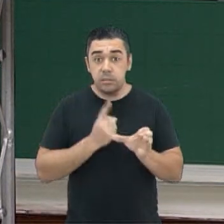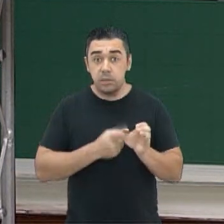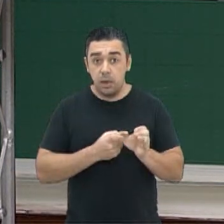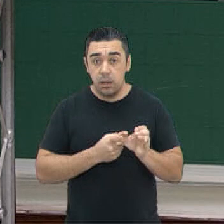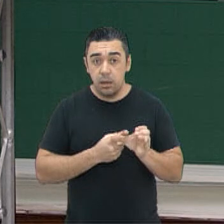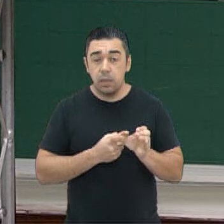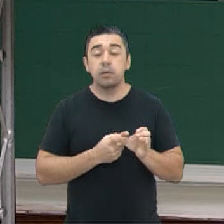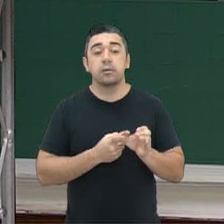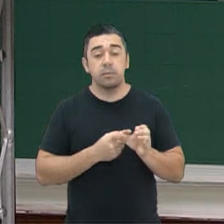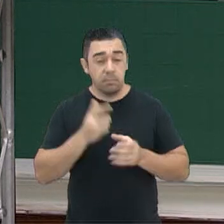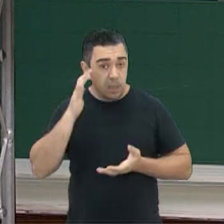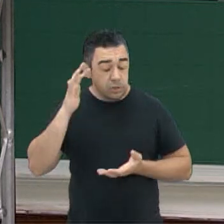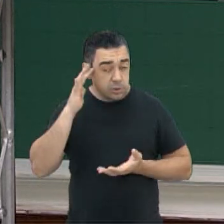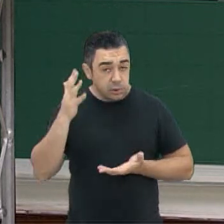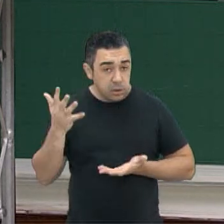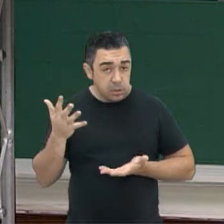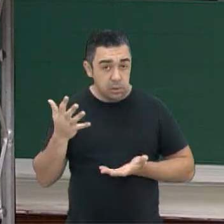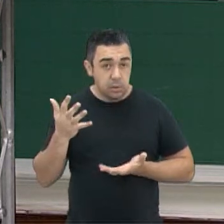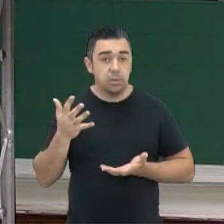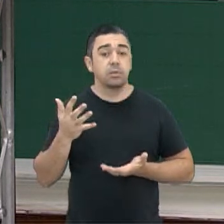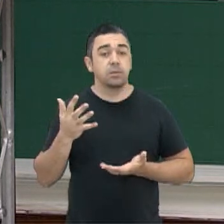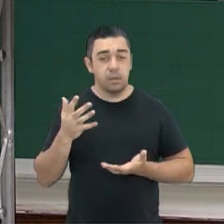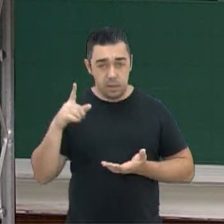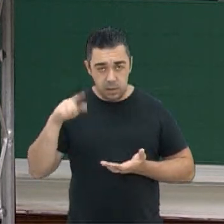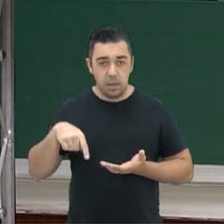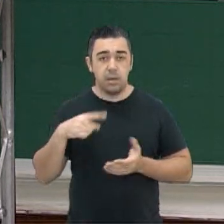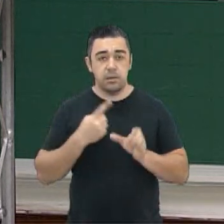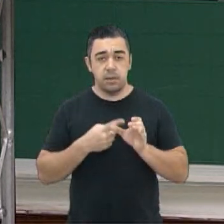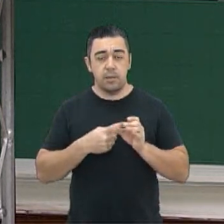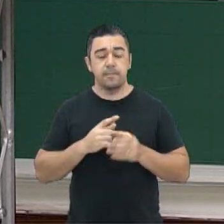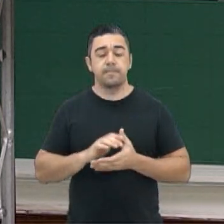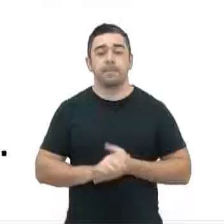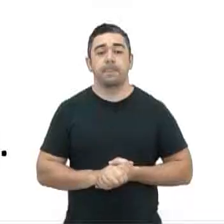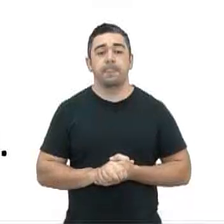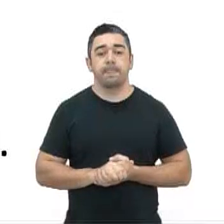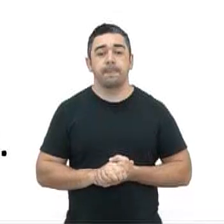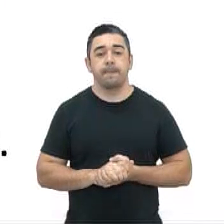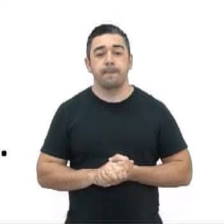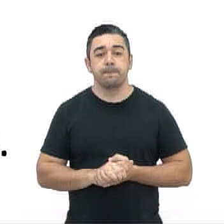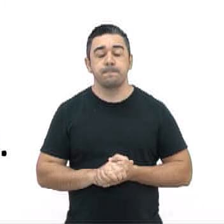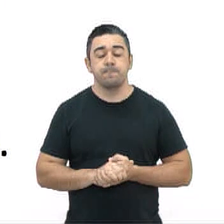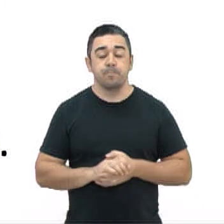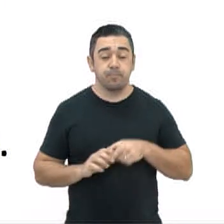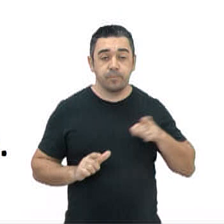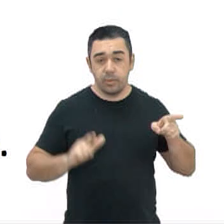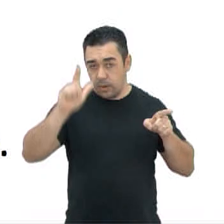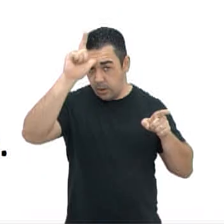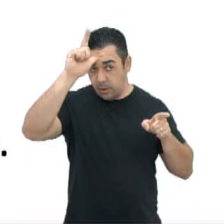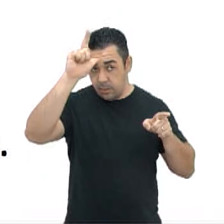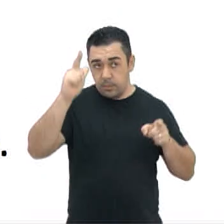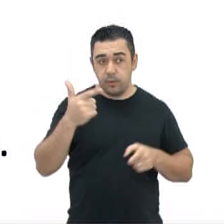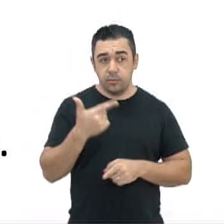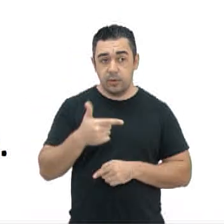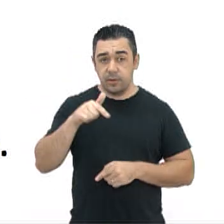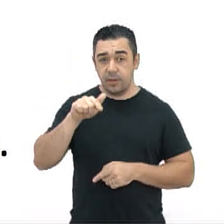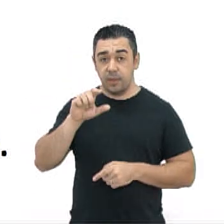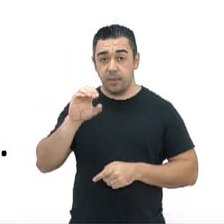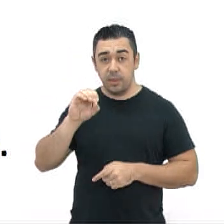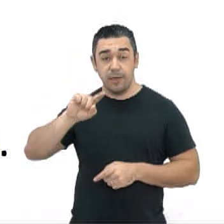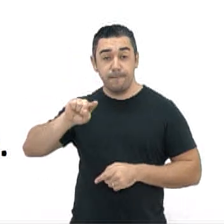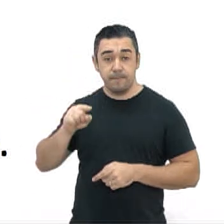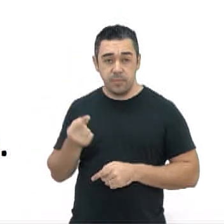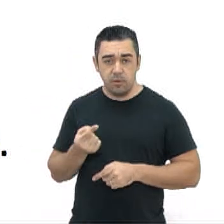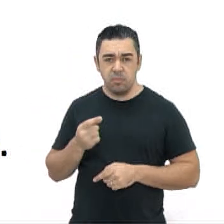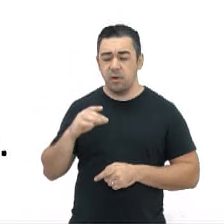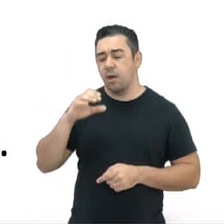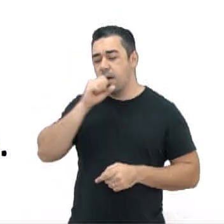virou. E imaginaram essa cena? Isso foi a Batalha de Stalingrado. Força alemã, 270 mil homens de início. Acostumados